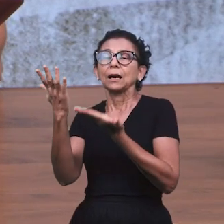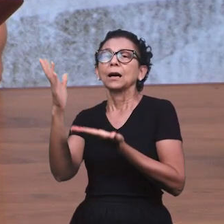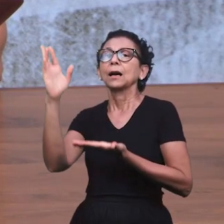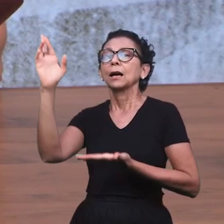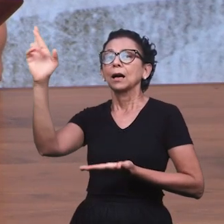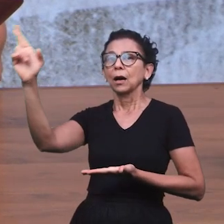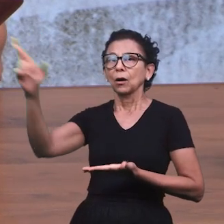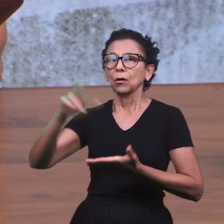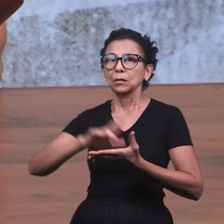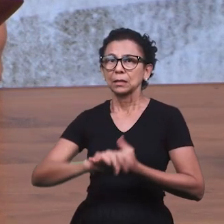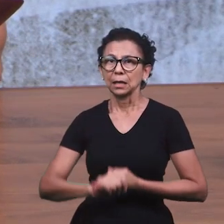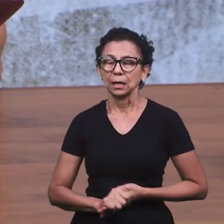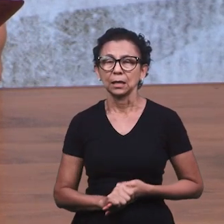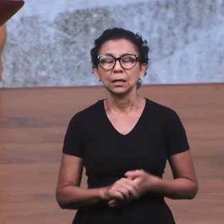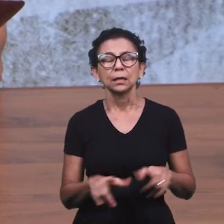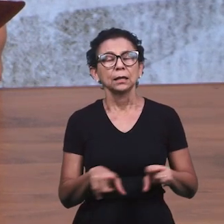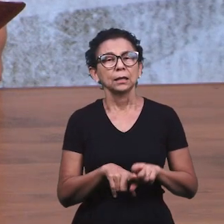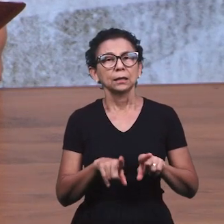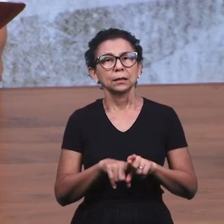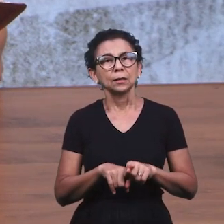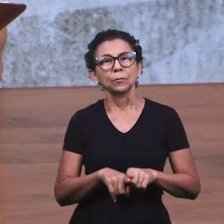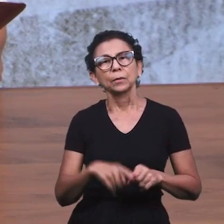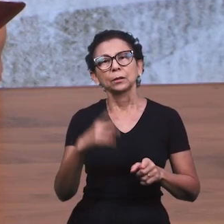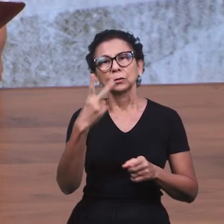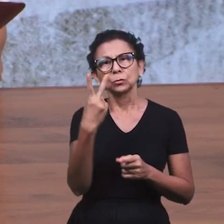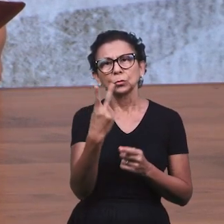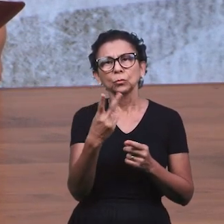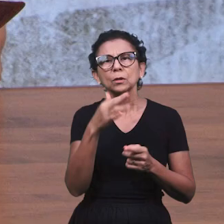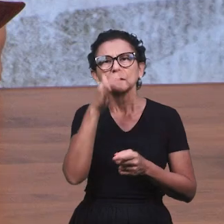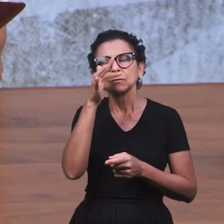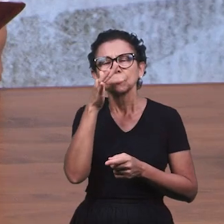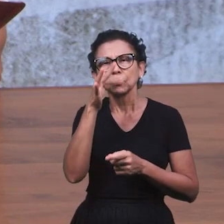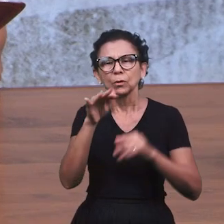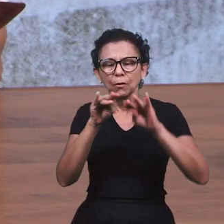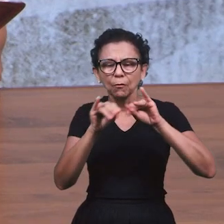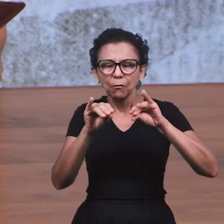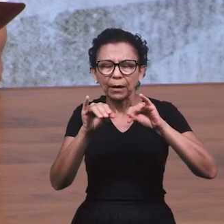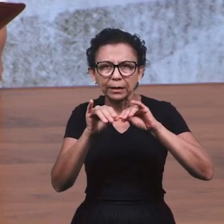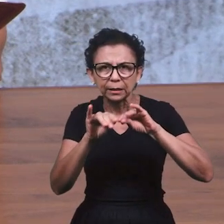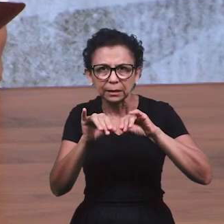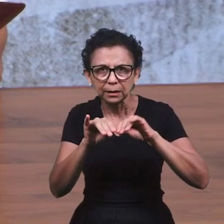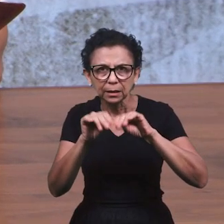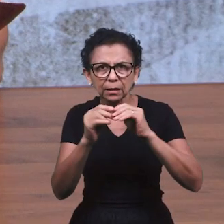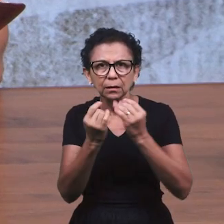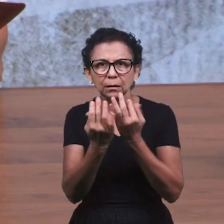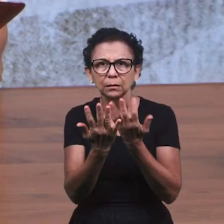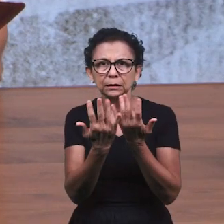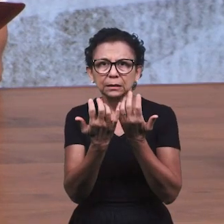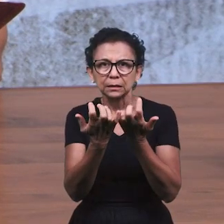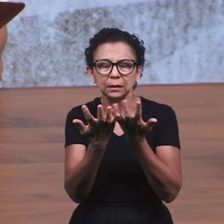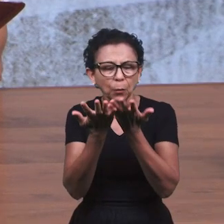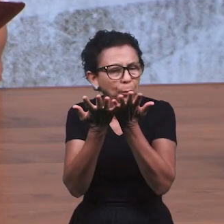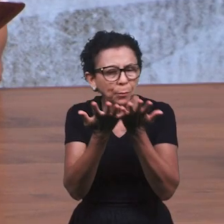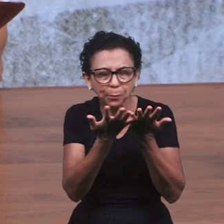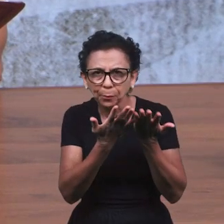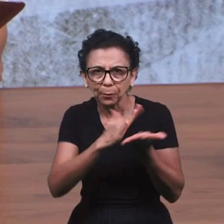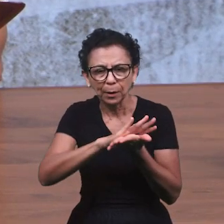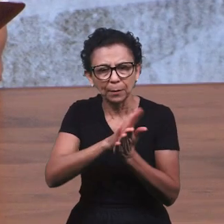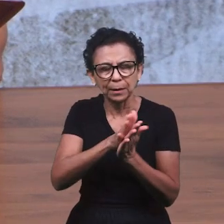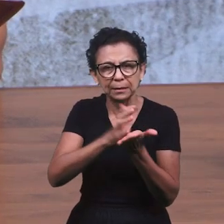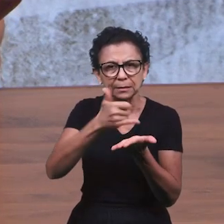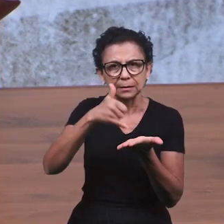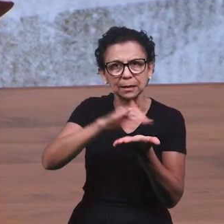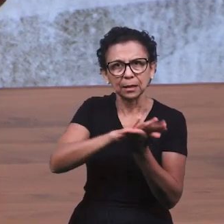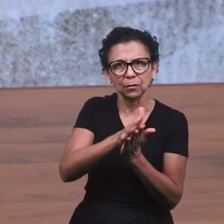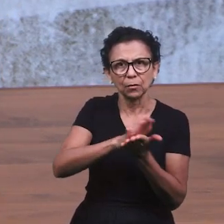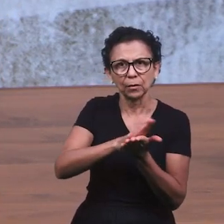2 dízimas de flor de farinha amassada com azeite, para oferta queimada em